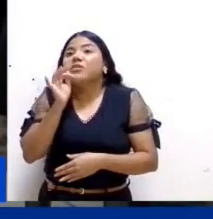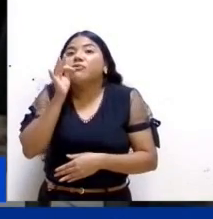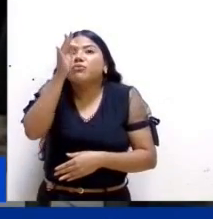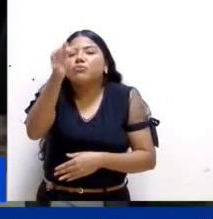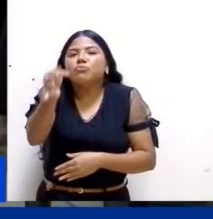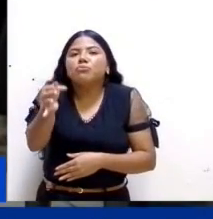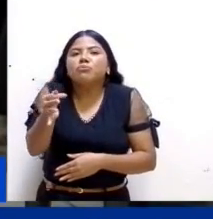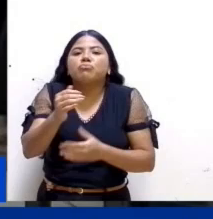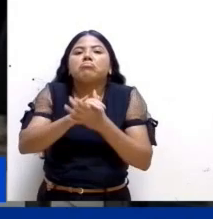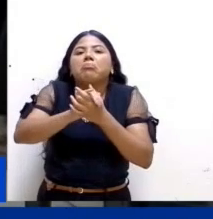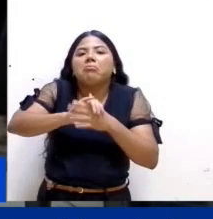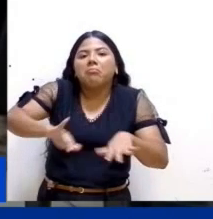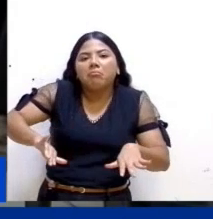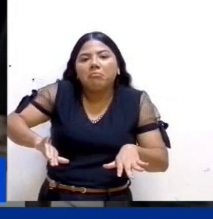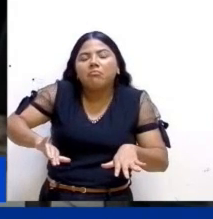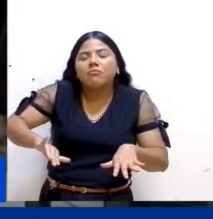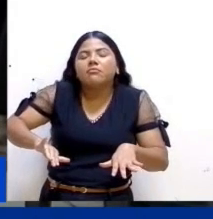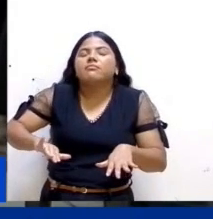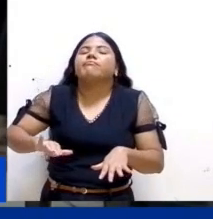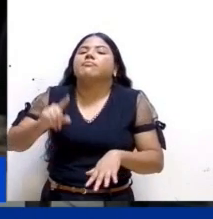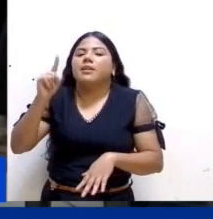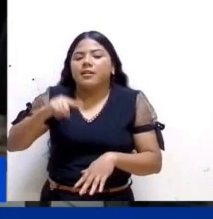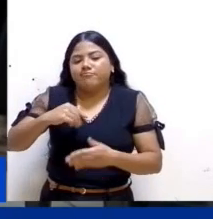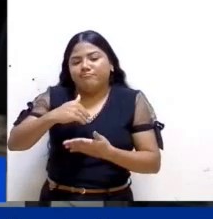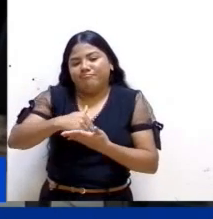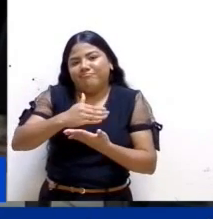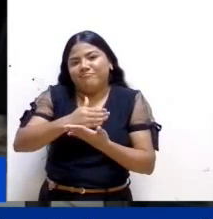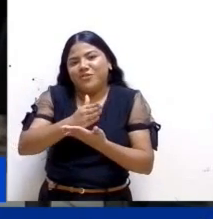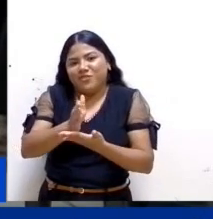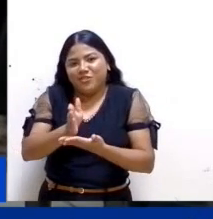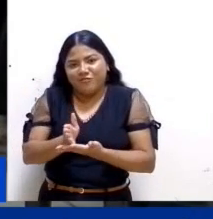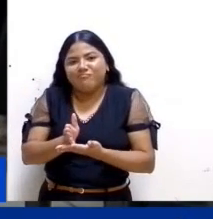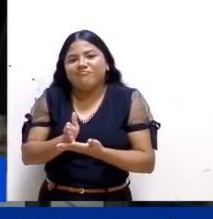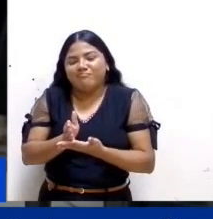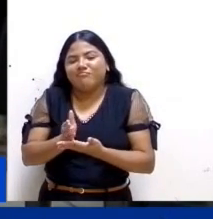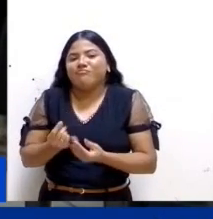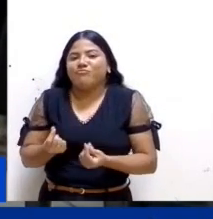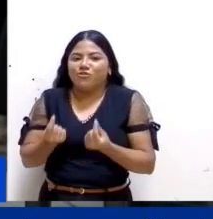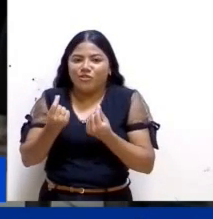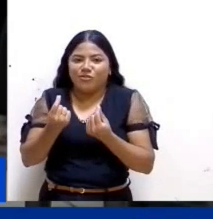metade é dele ou dela. É dividido.